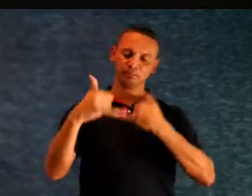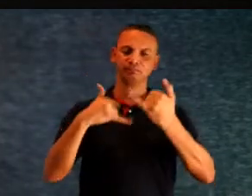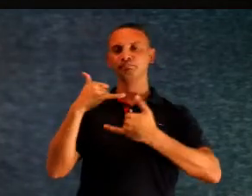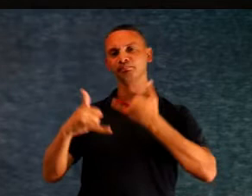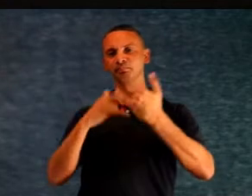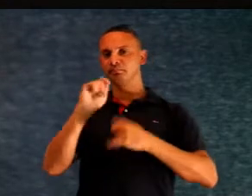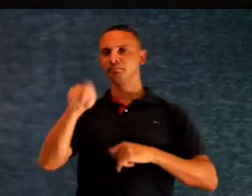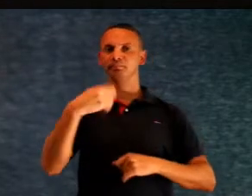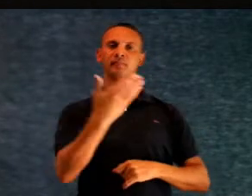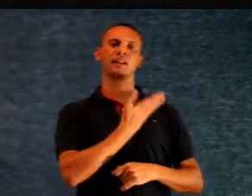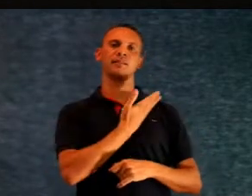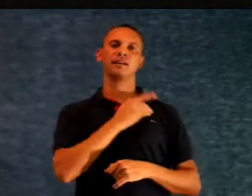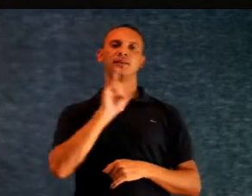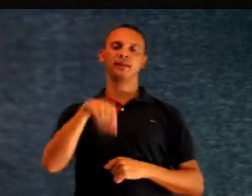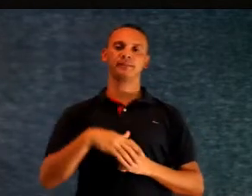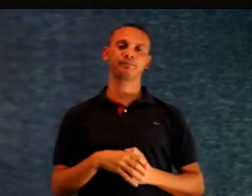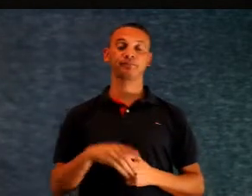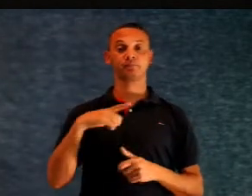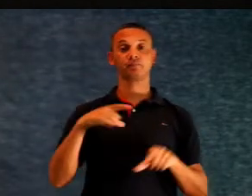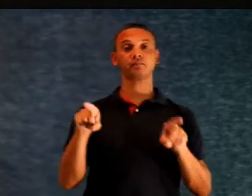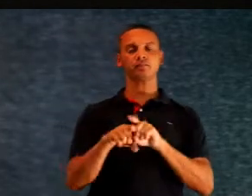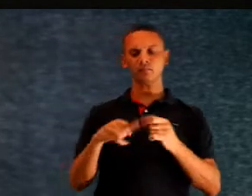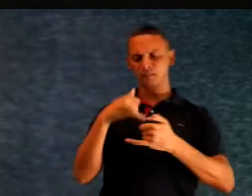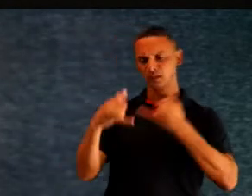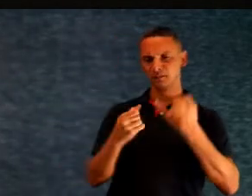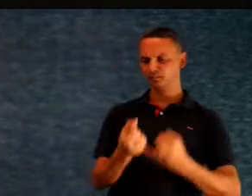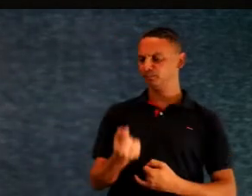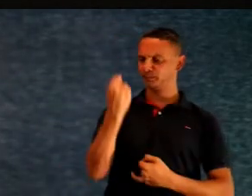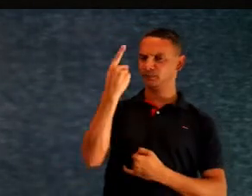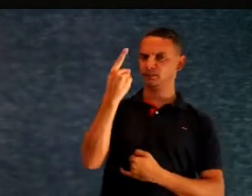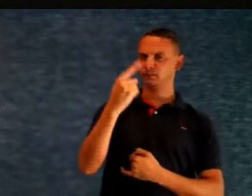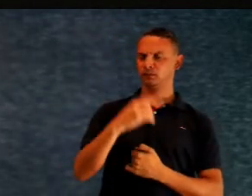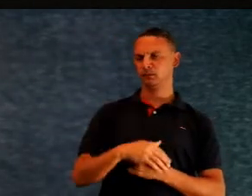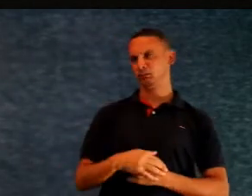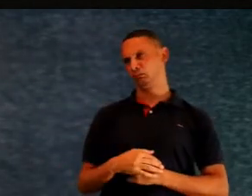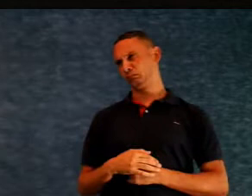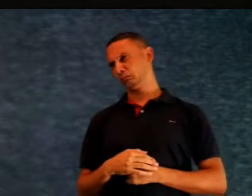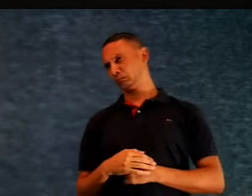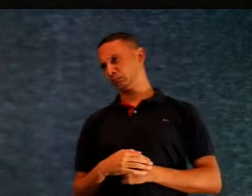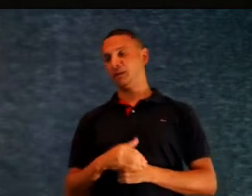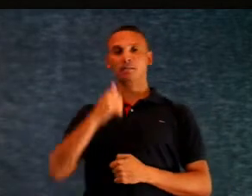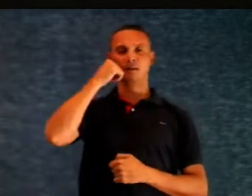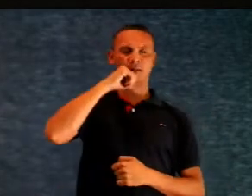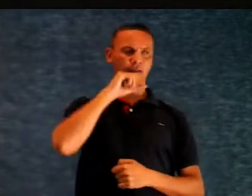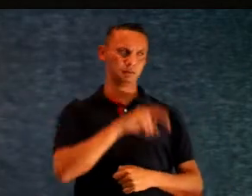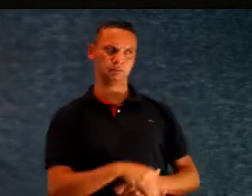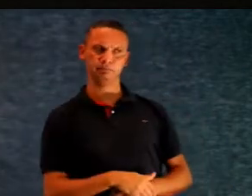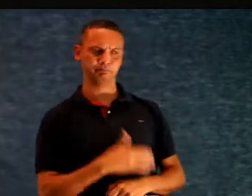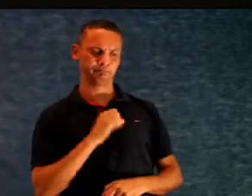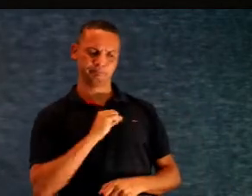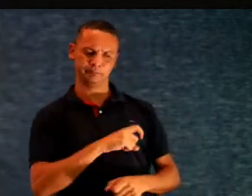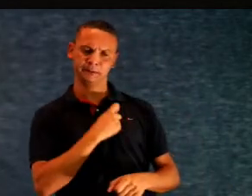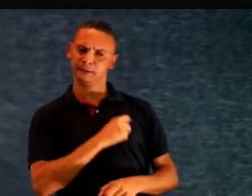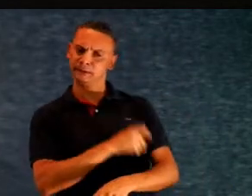ou bobos e andávamos pela casa em silêncio, fazendo gestos desconexos. Só que, às vezes, ele se